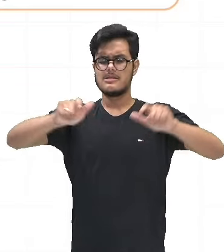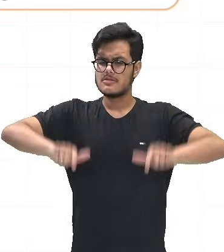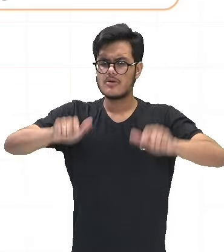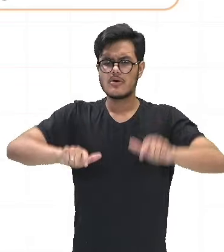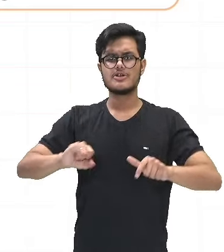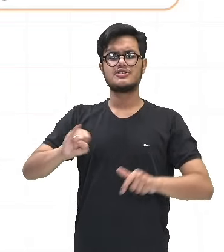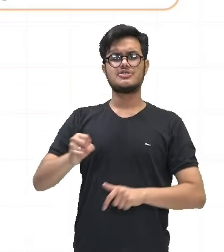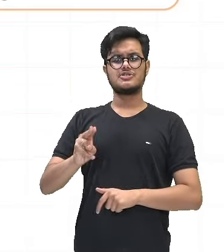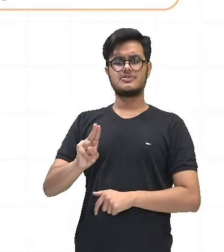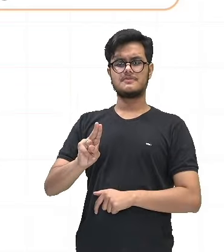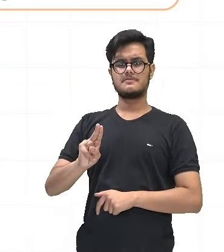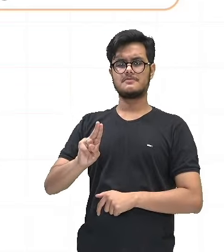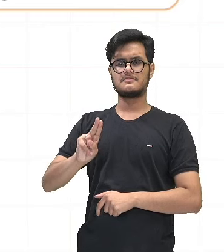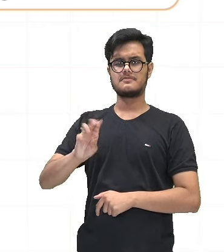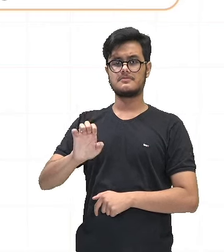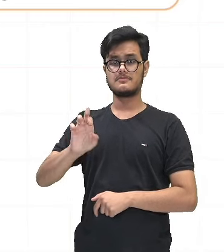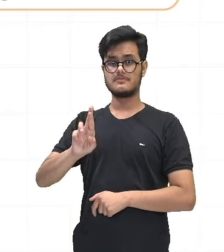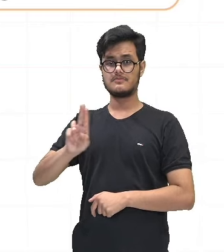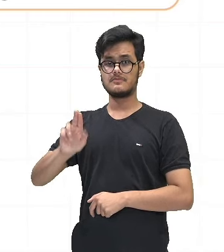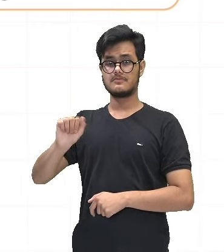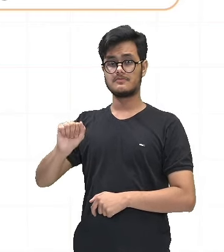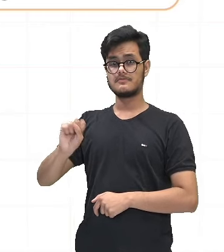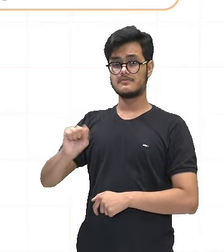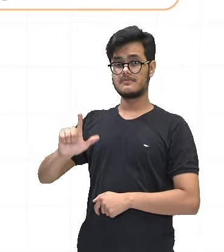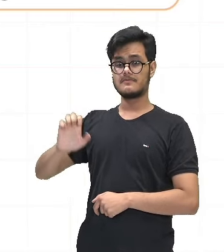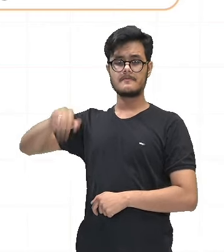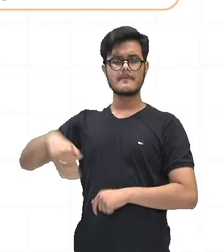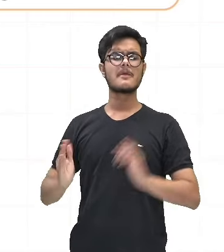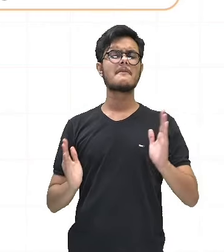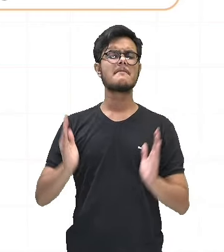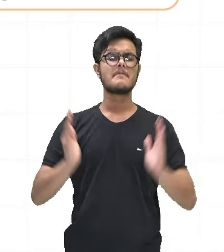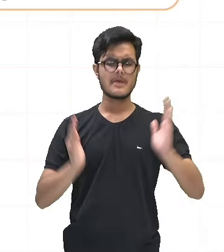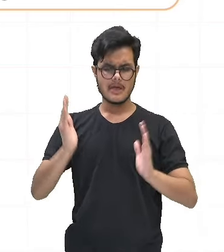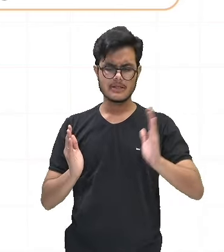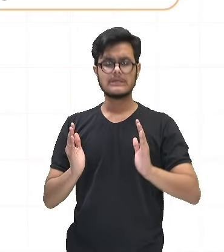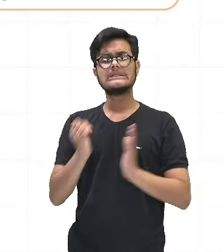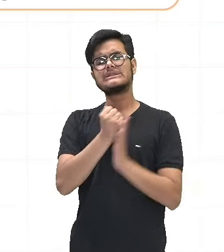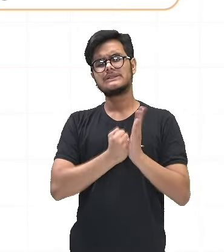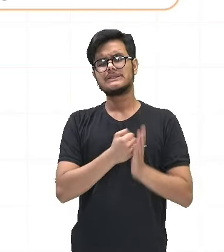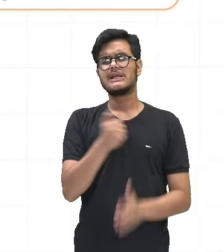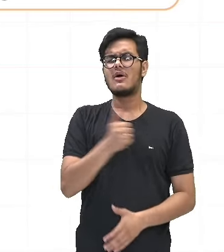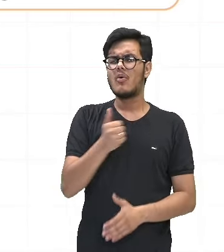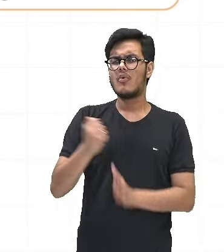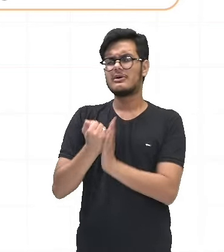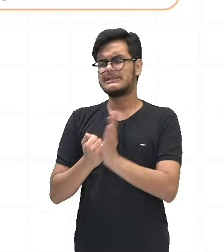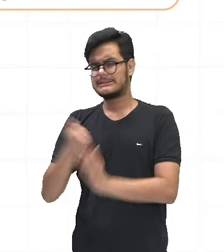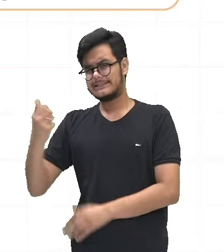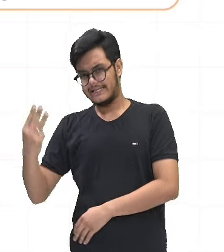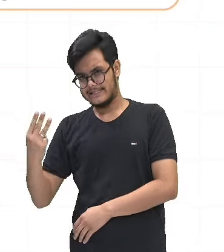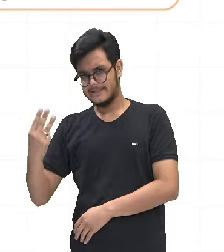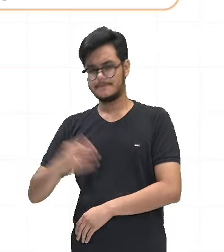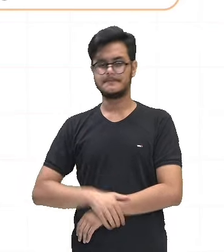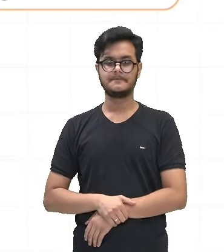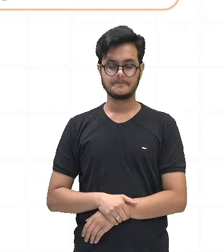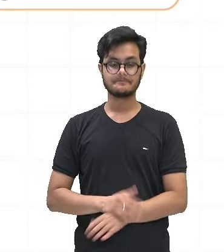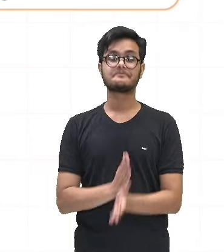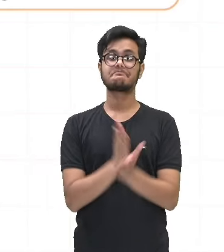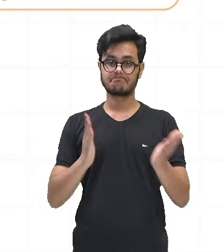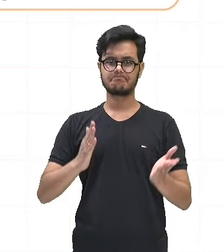por outros povos que não eram cristãos. Qual foi o período? Entre os séculos 11 e 13.